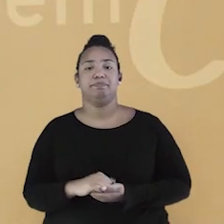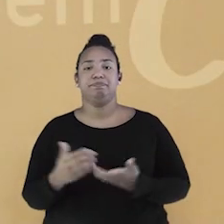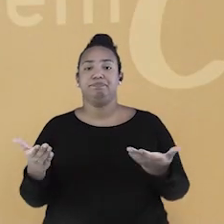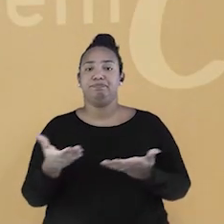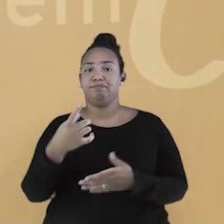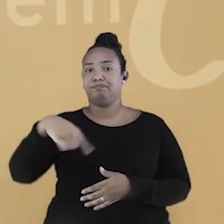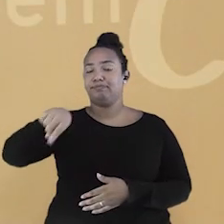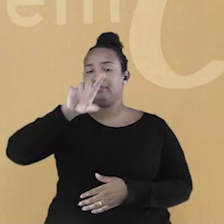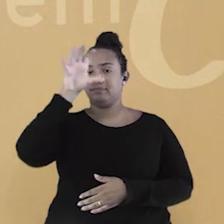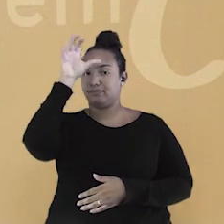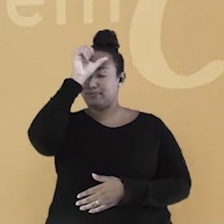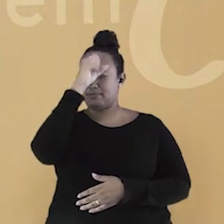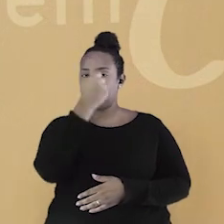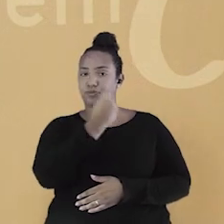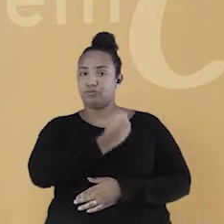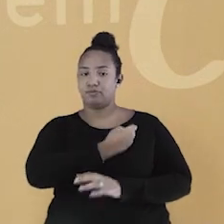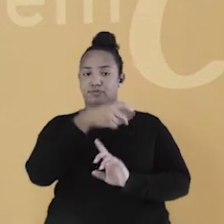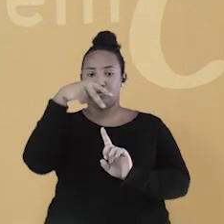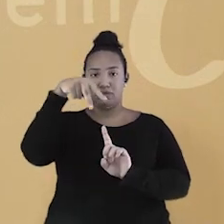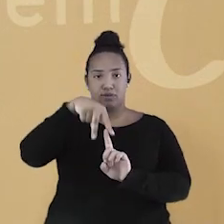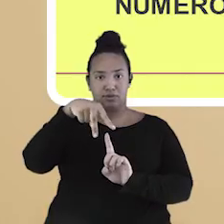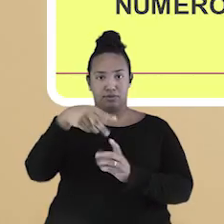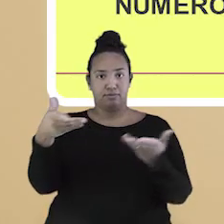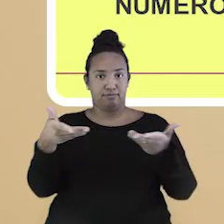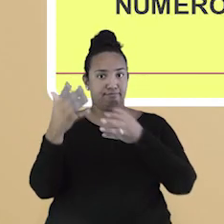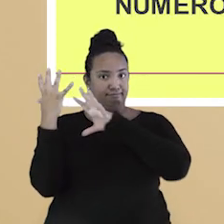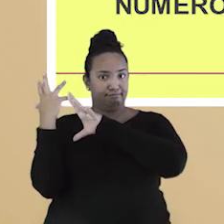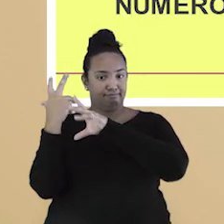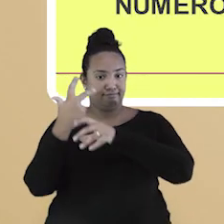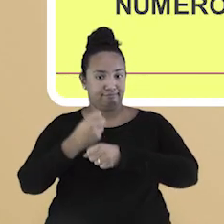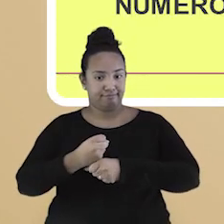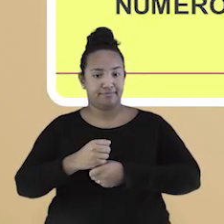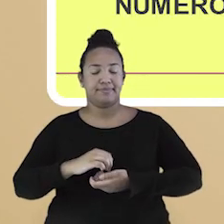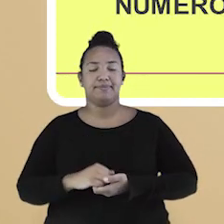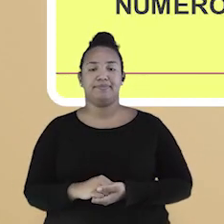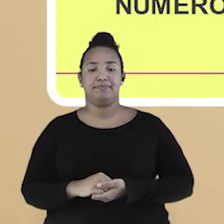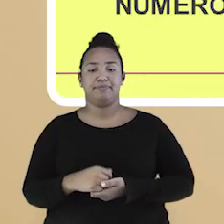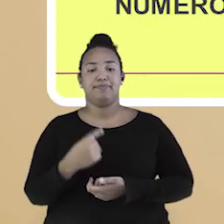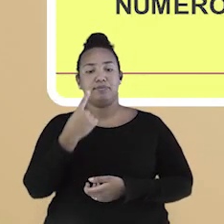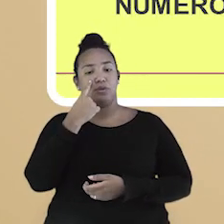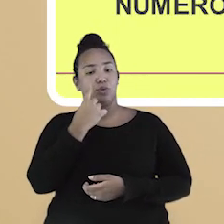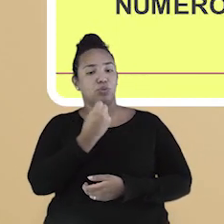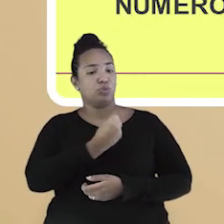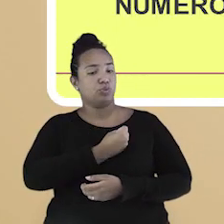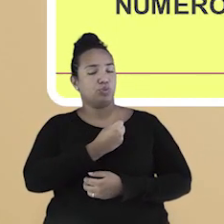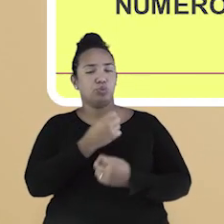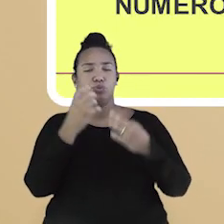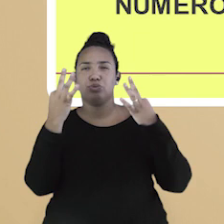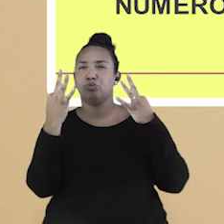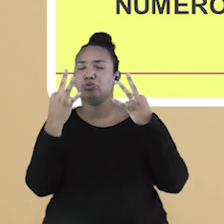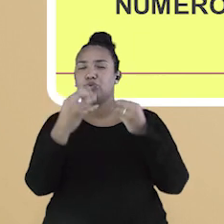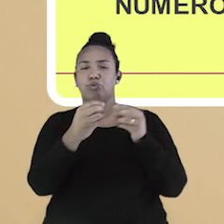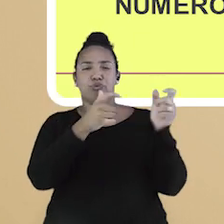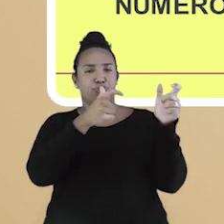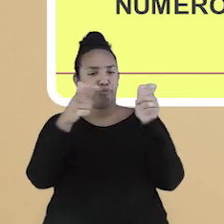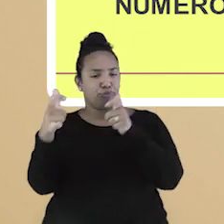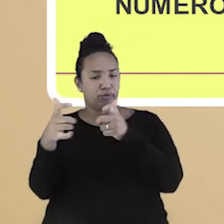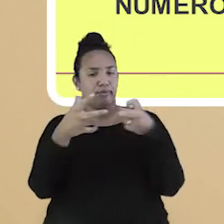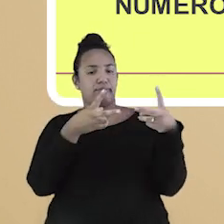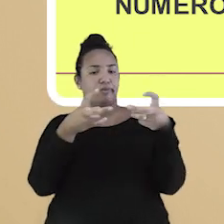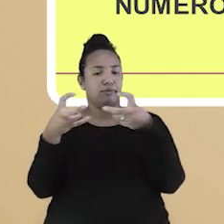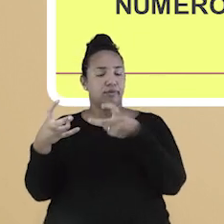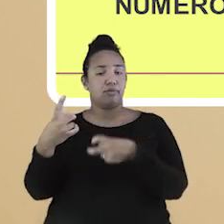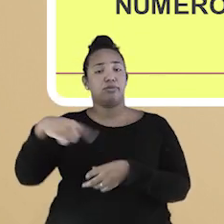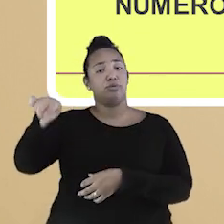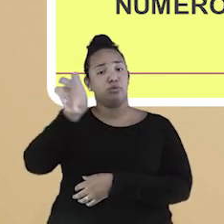sobre os números naturais. Vamos relembrar? Observamos que os números estão em toda a parte. Utilizamos eles no dia a